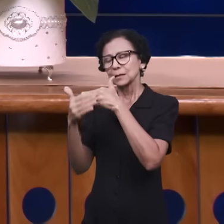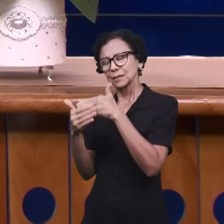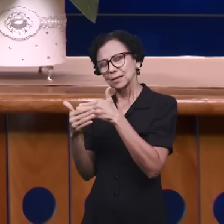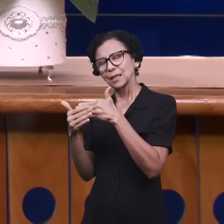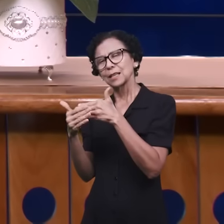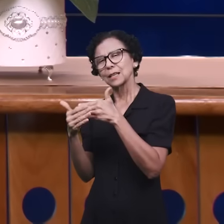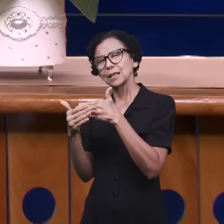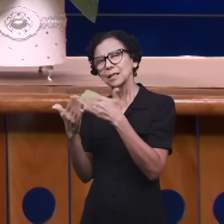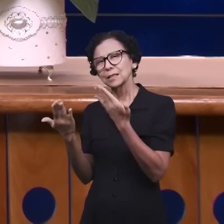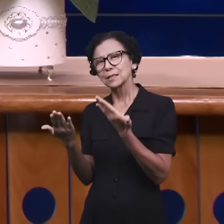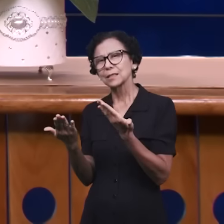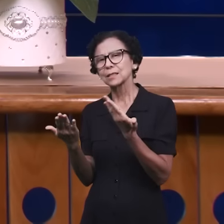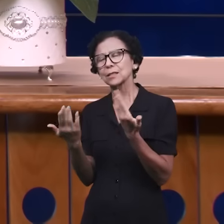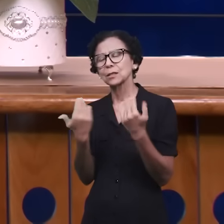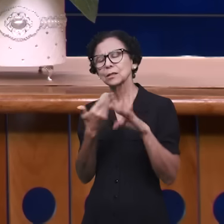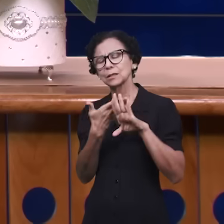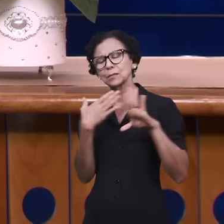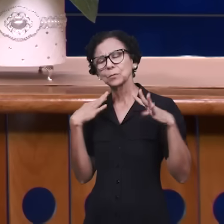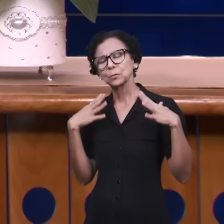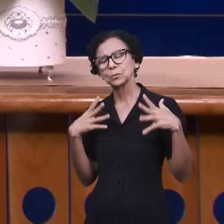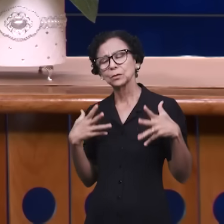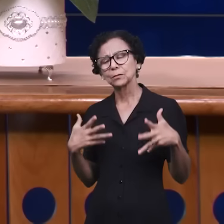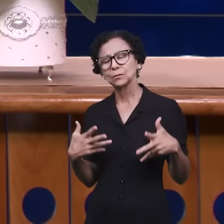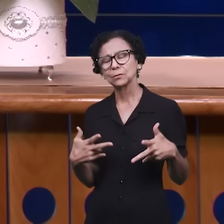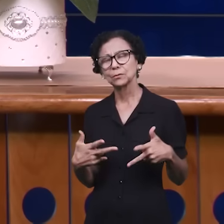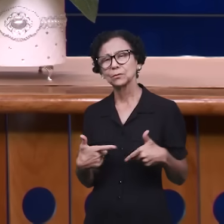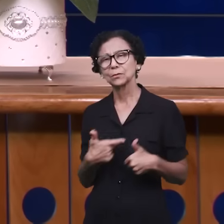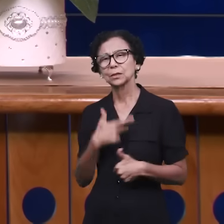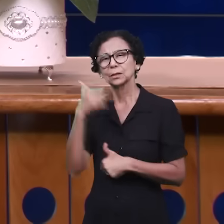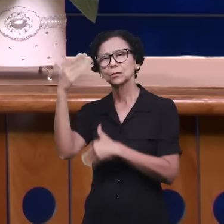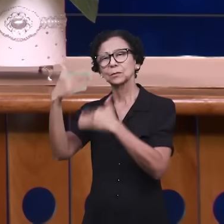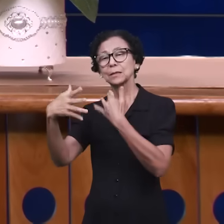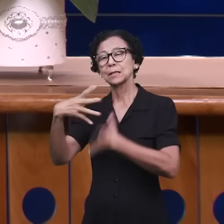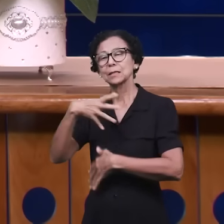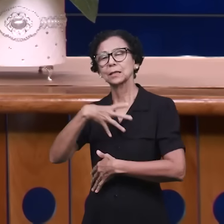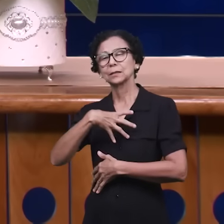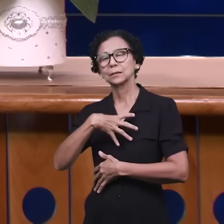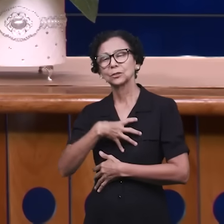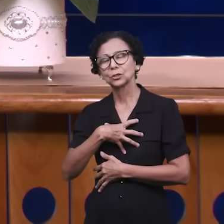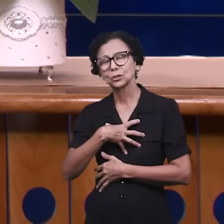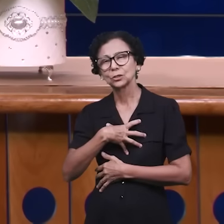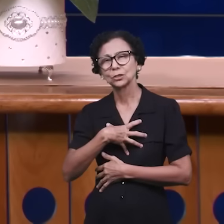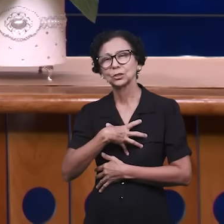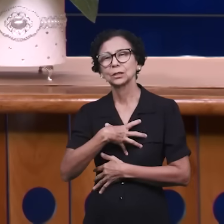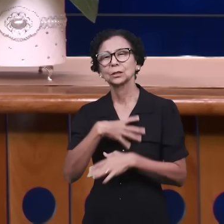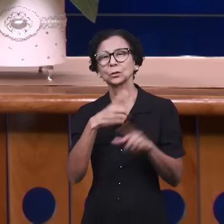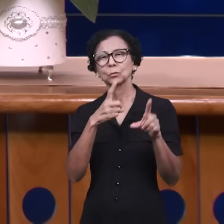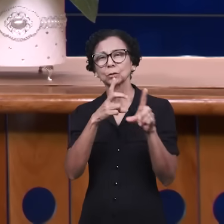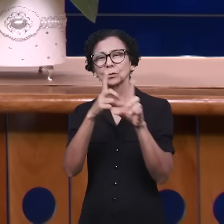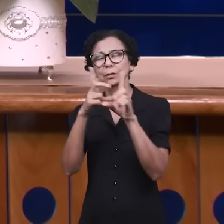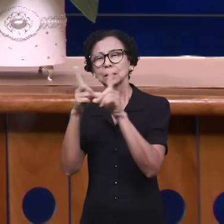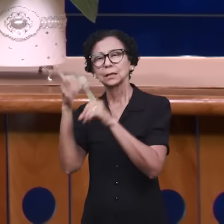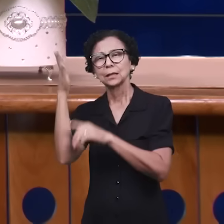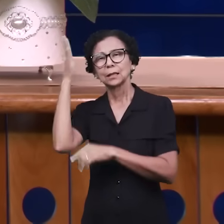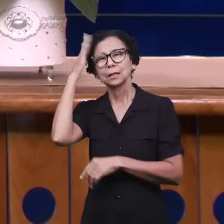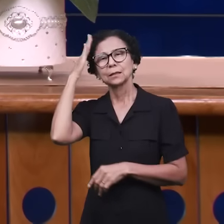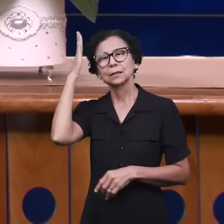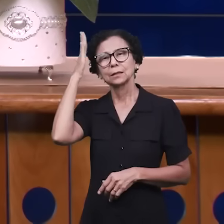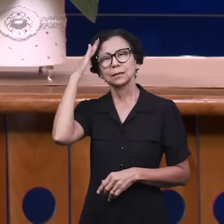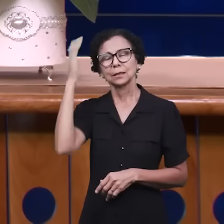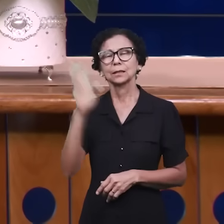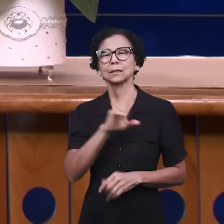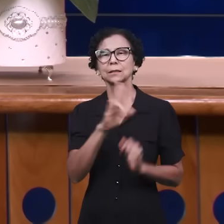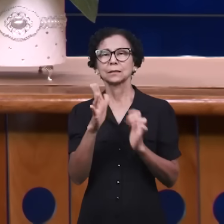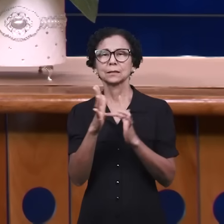a condição de estarmos diante de Ti, de ouvirmos a Tua voz, de alcançarmos o Teu ensino nessa noite. Nós oramos em nome do Senhor